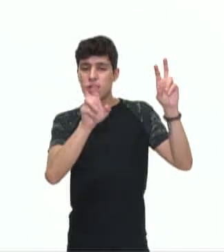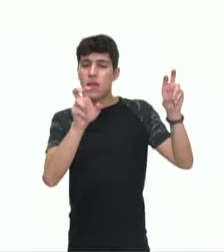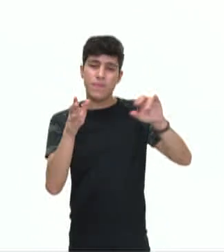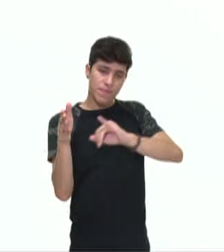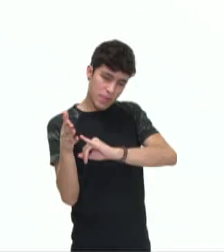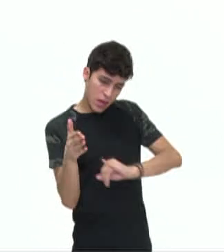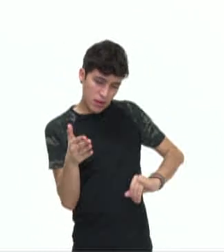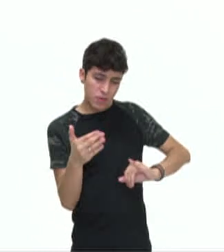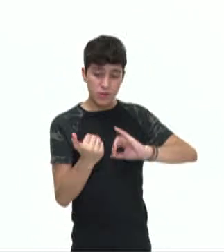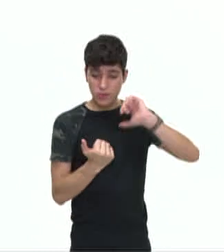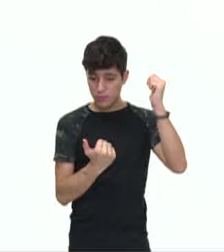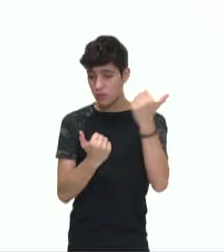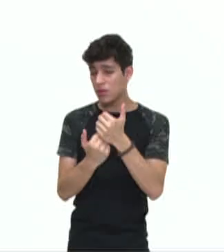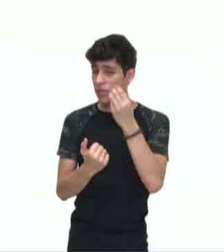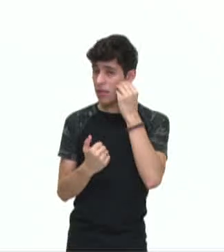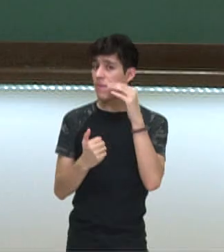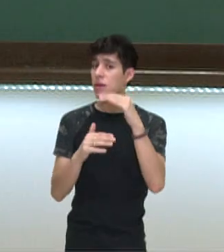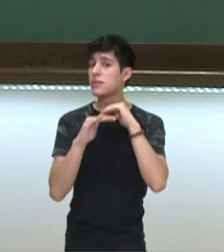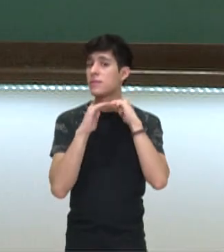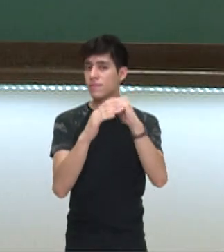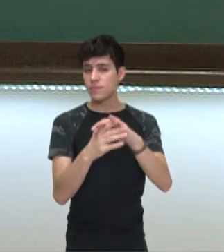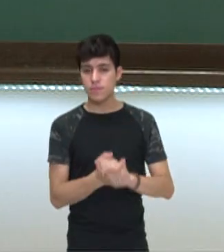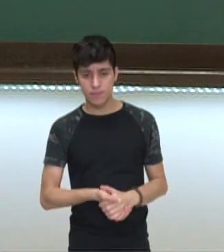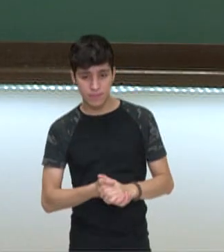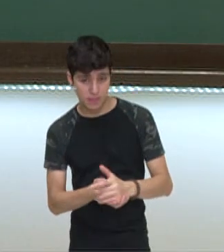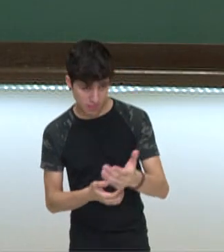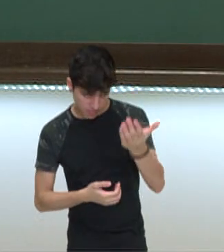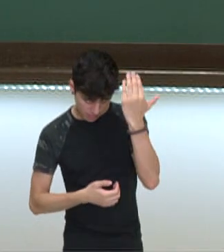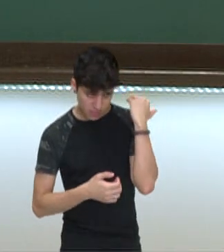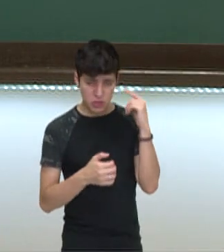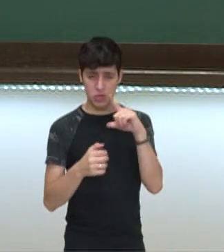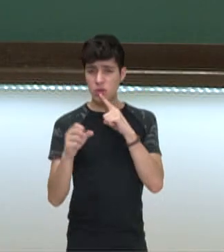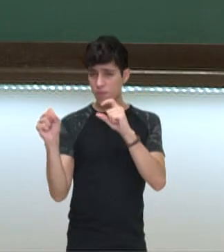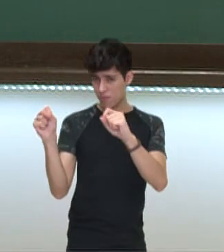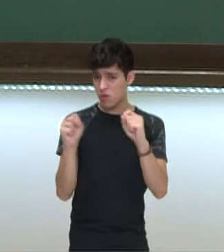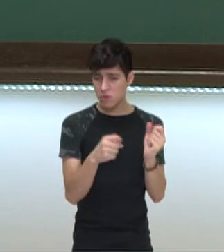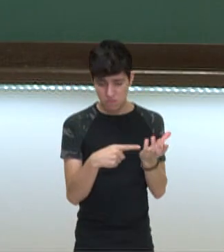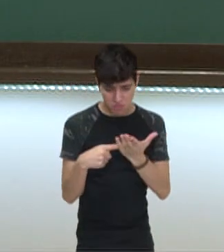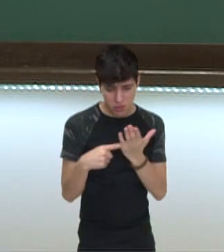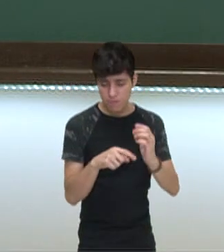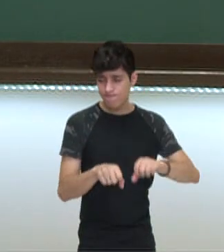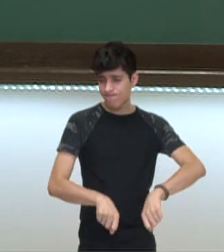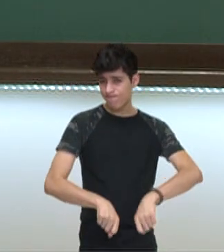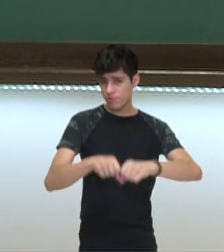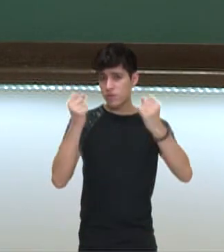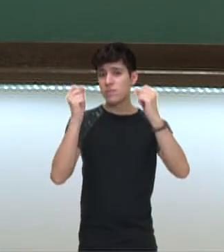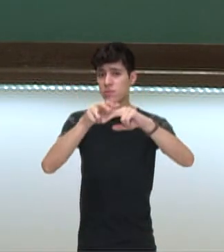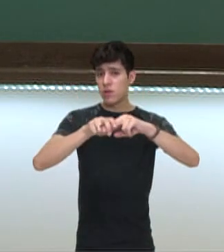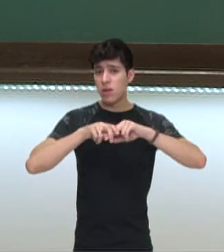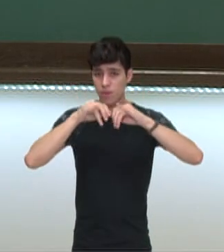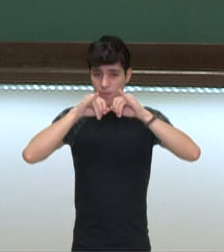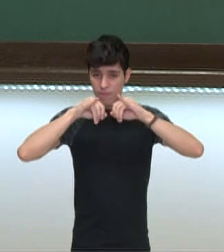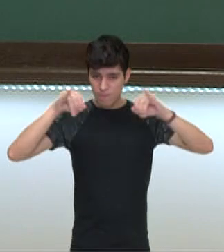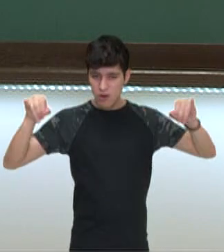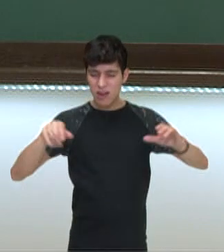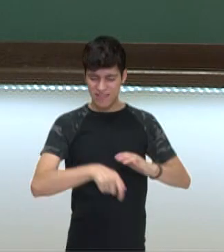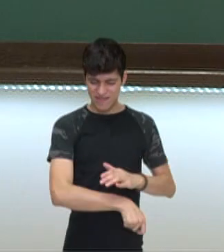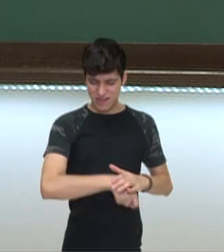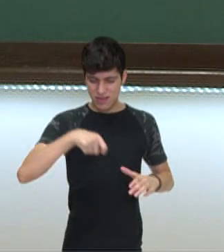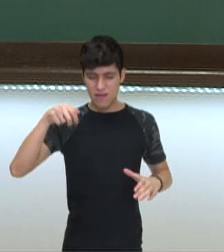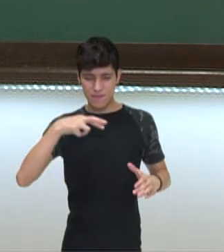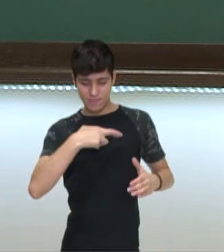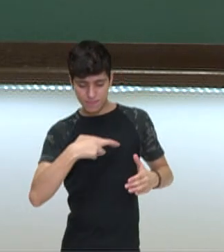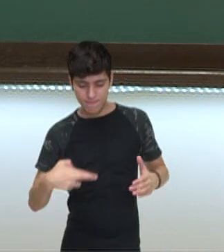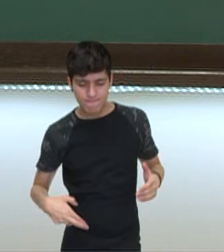grau suficiente de estabilidade. Vamos lembrar que havia um acordo de poder na época do Império, que foi rompido com a proclamação da República. Então